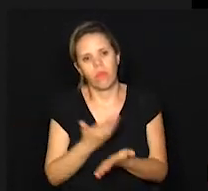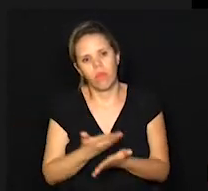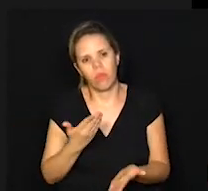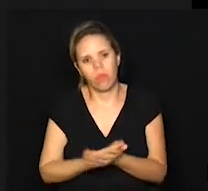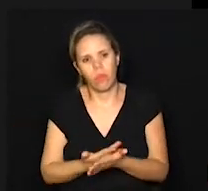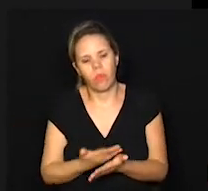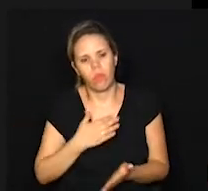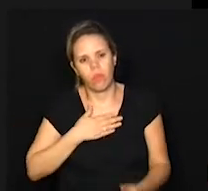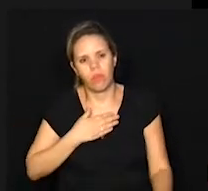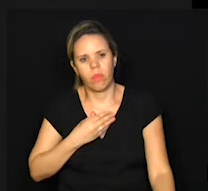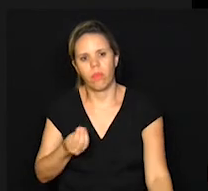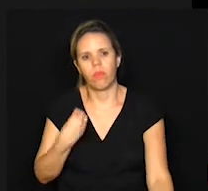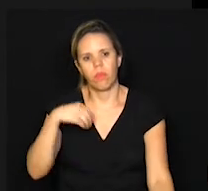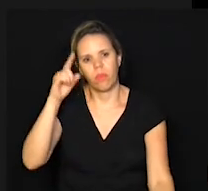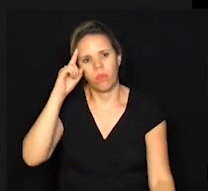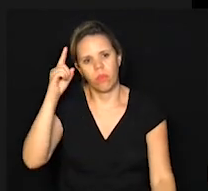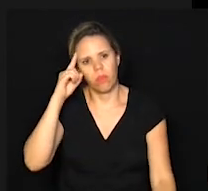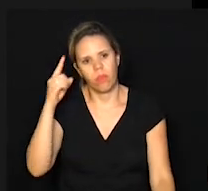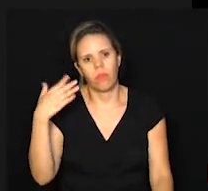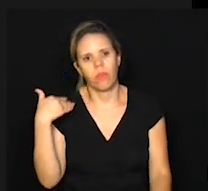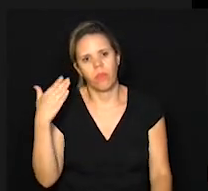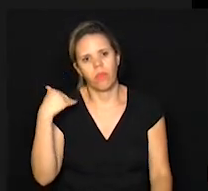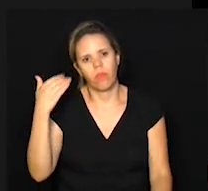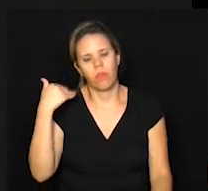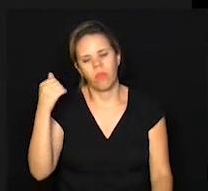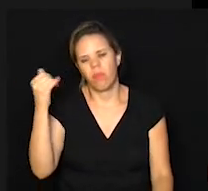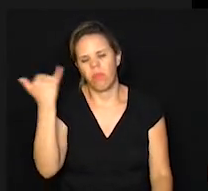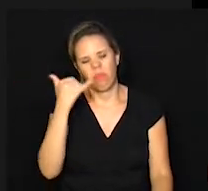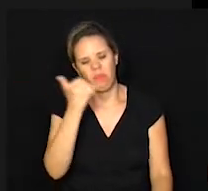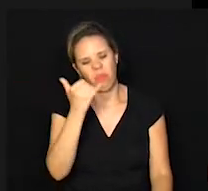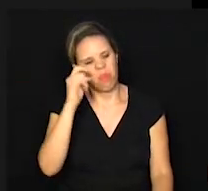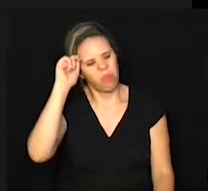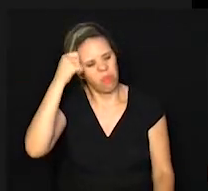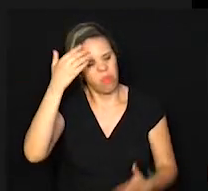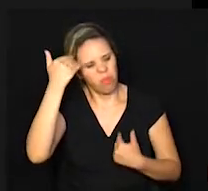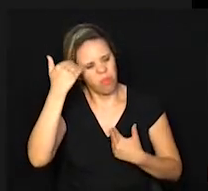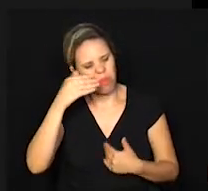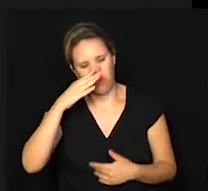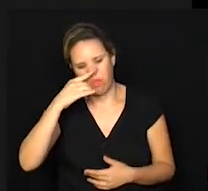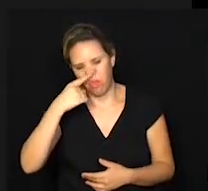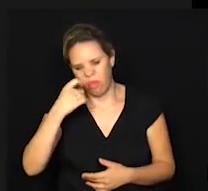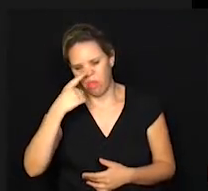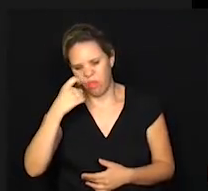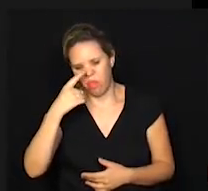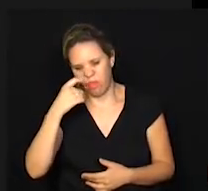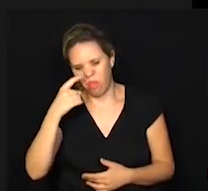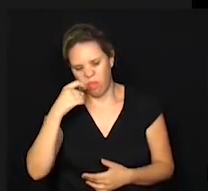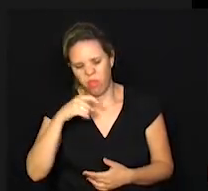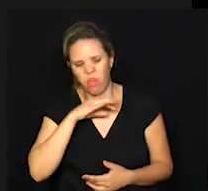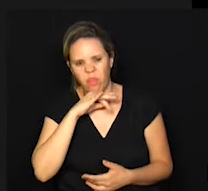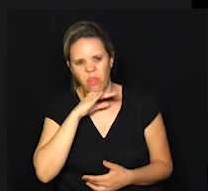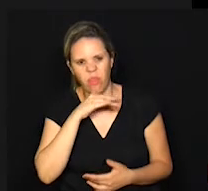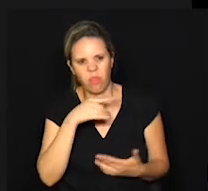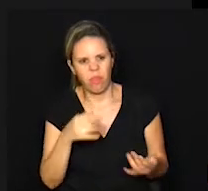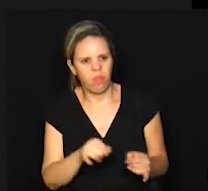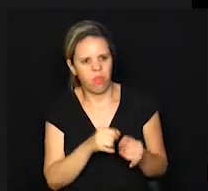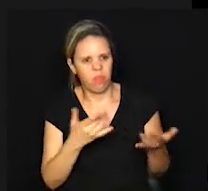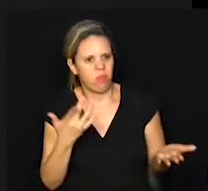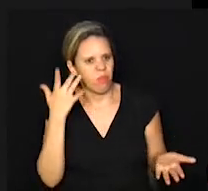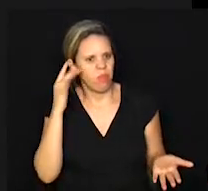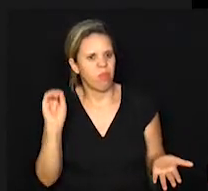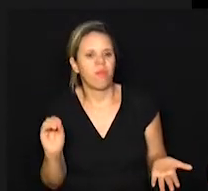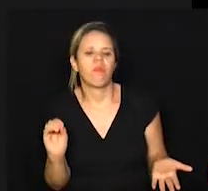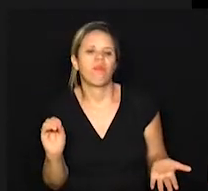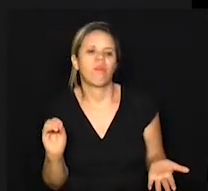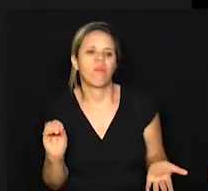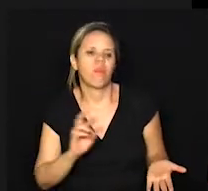colégio. Todo dia eu era chamada de preta, de macaca, de fedida, de pobre. Eu nem sabia, eu não sabia o